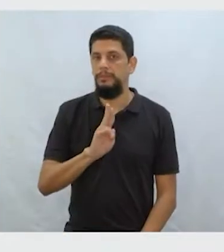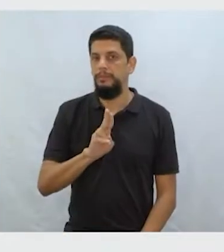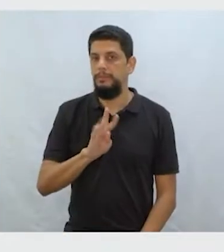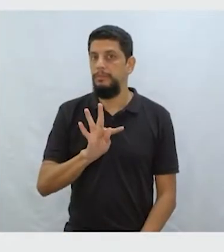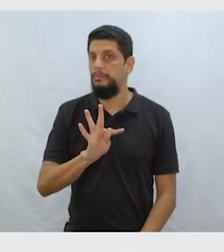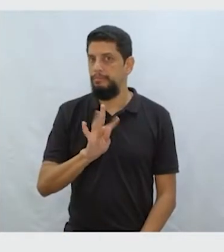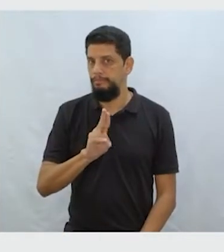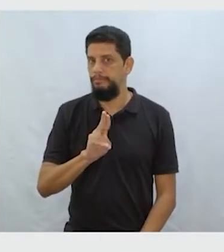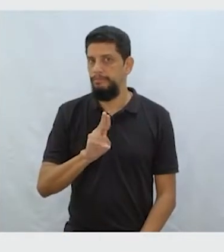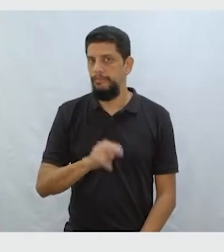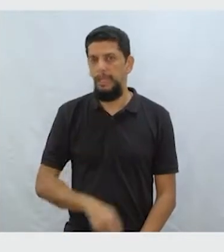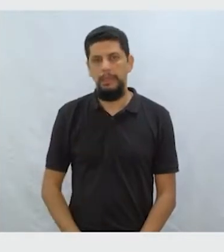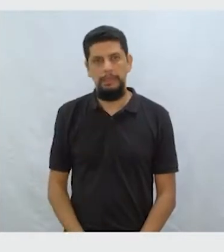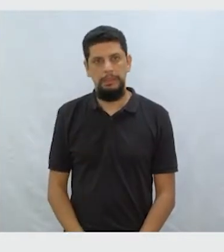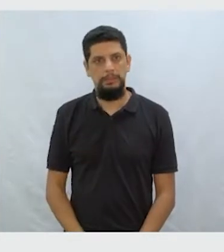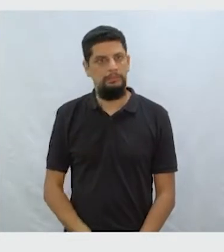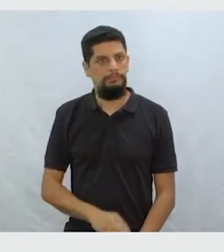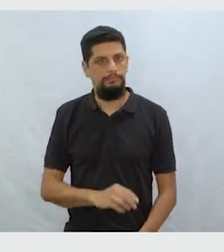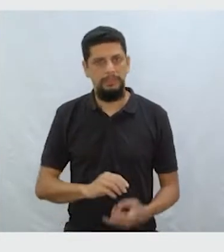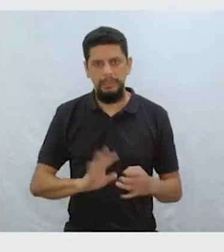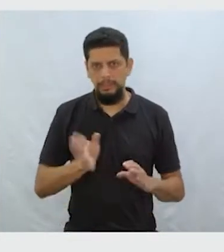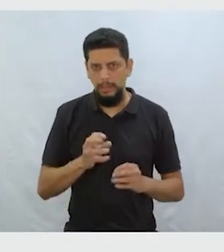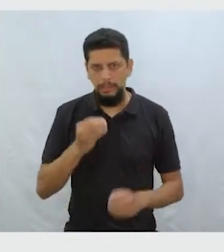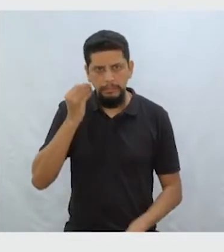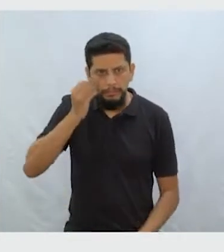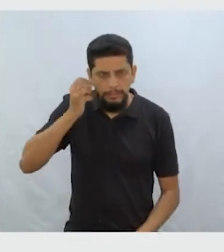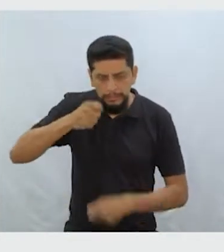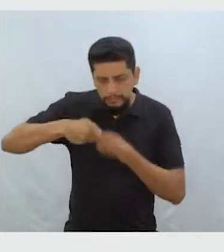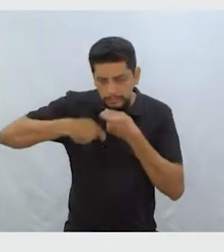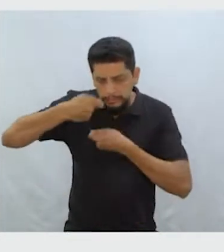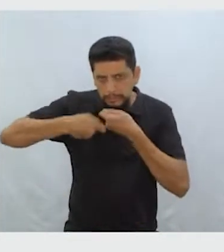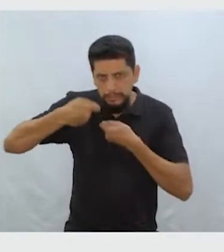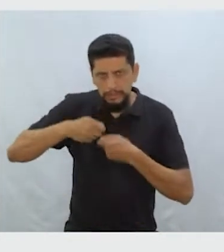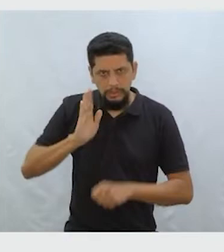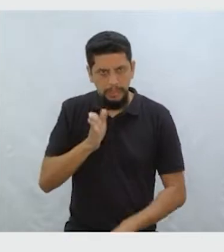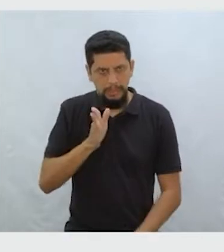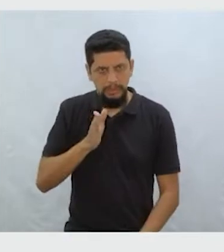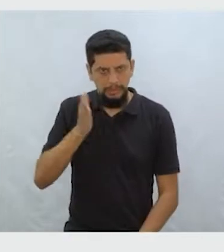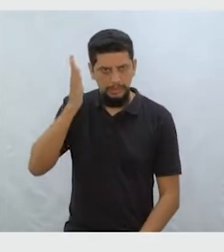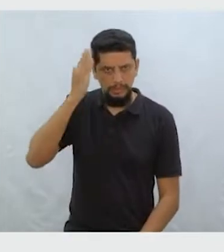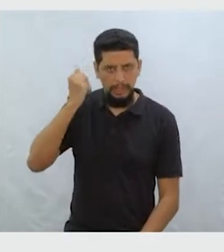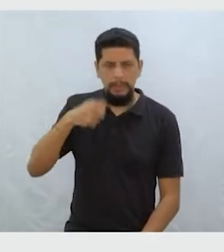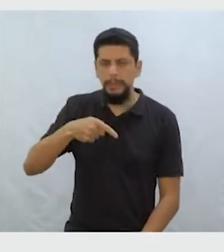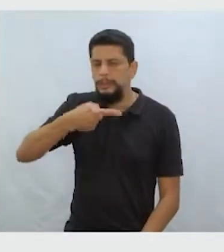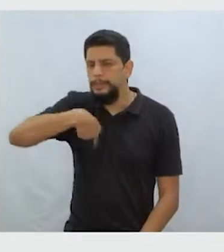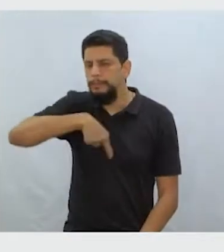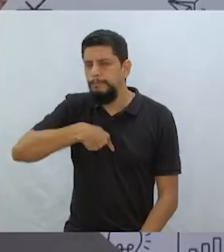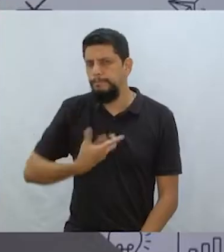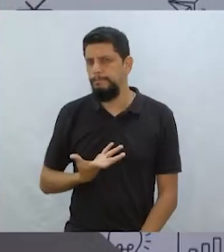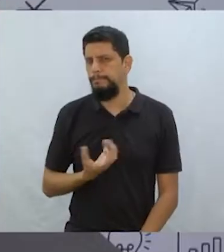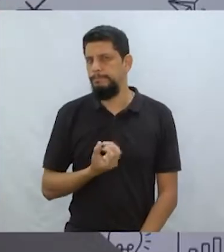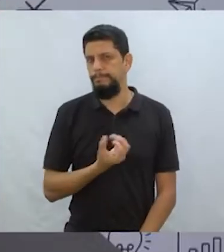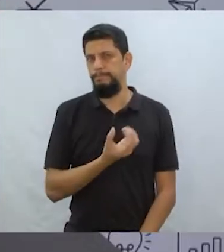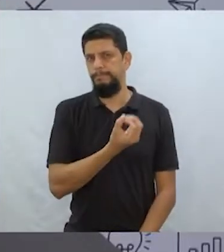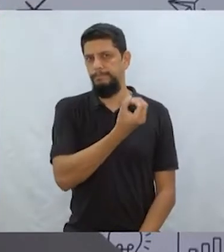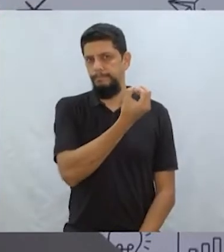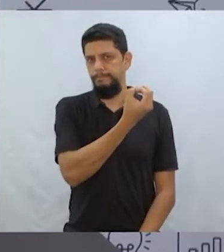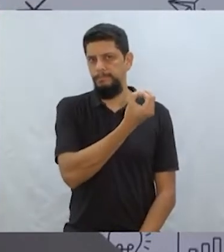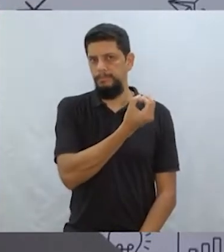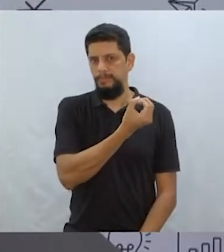tutu é um conhecido tutu já provou o tutu já tá sabendo para onde nós estamos